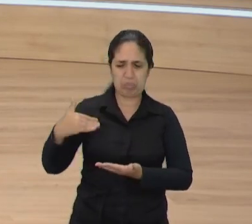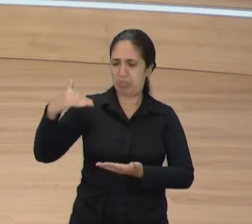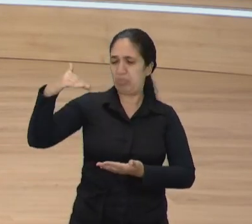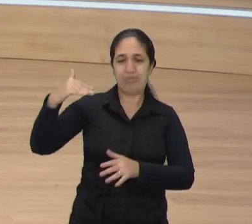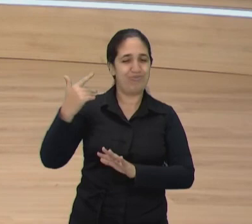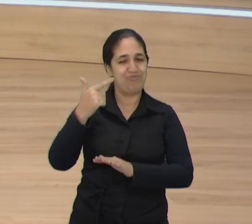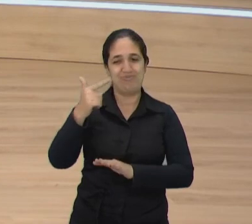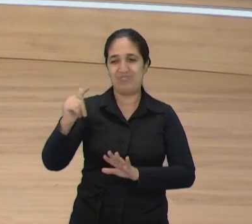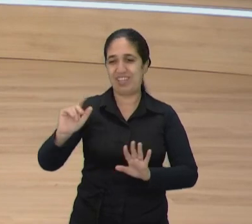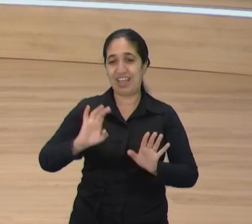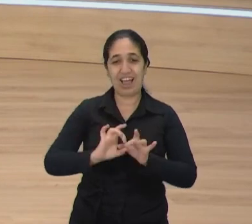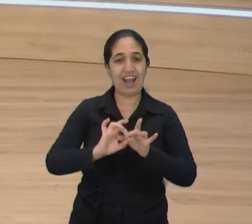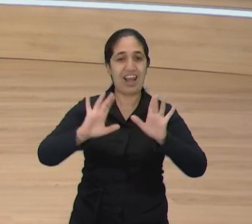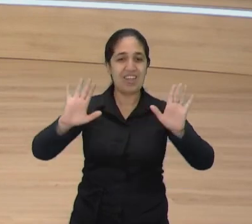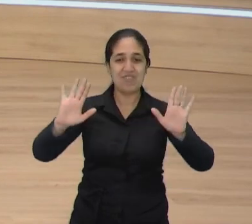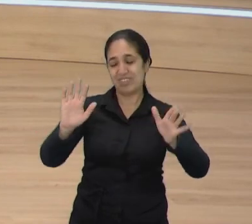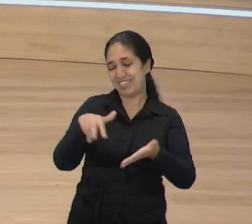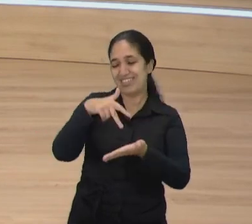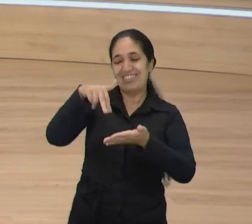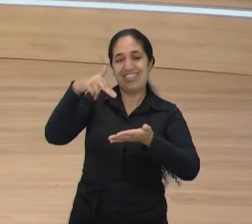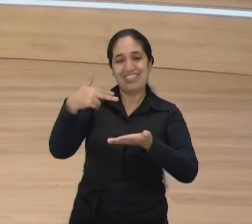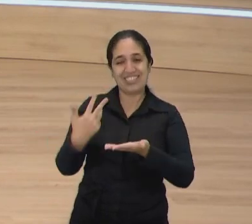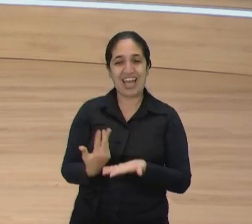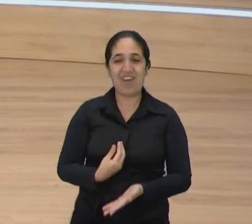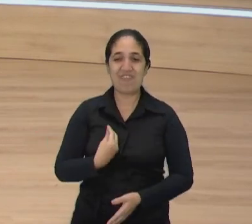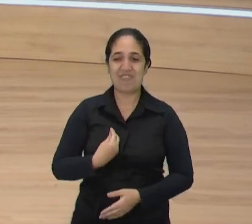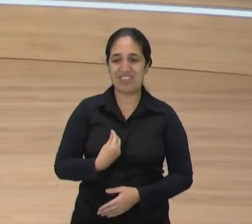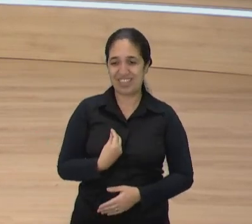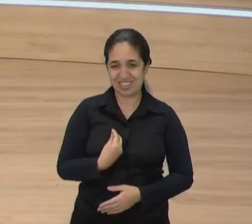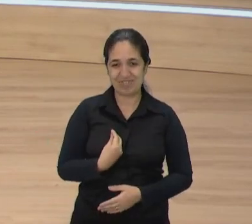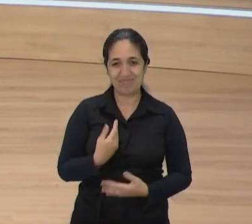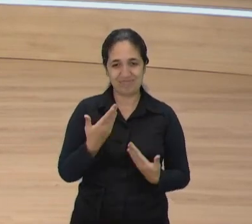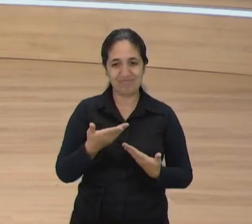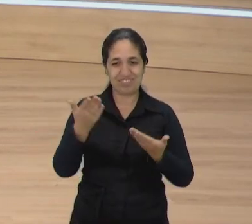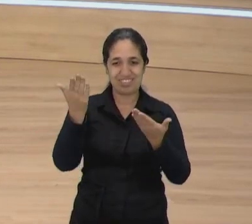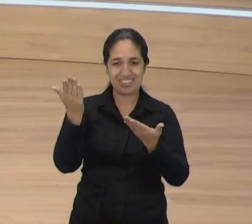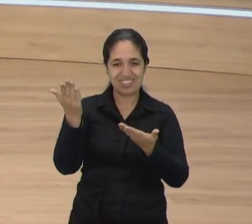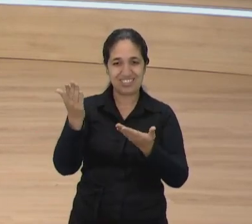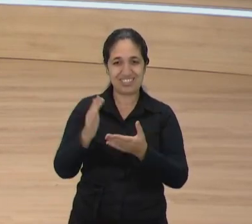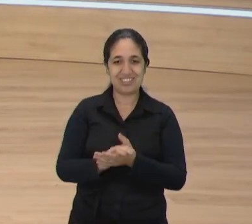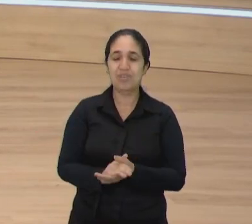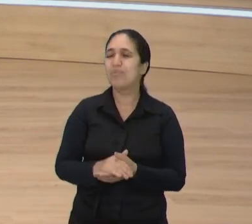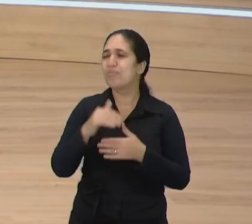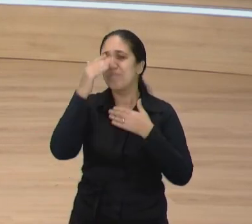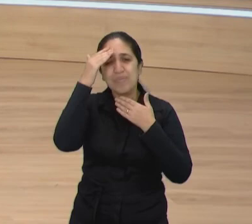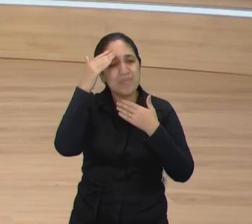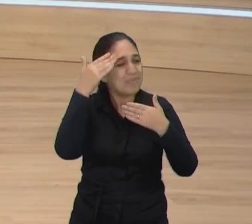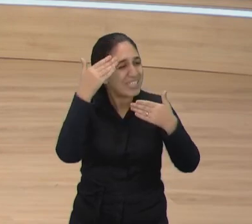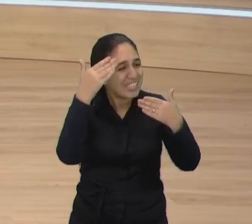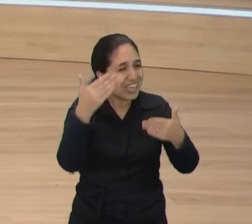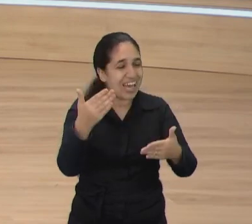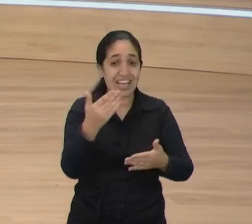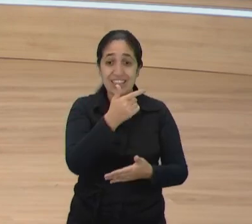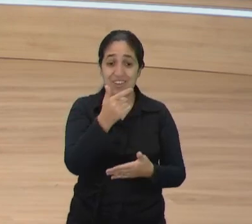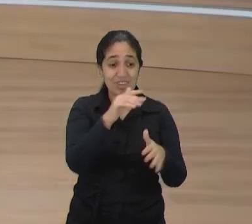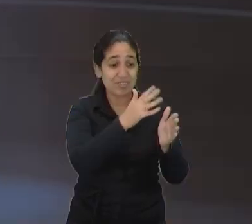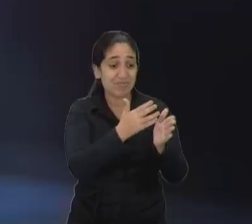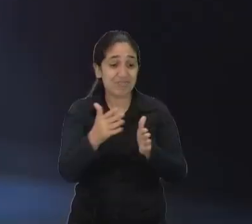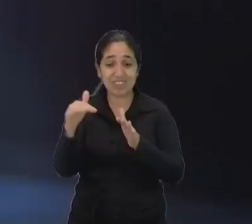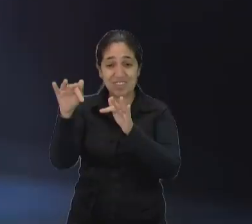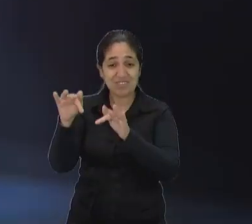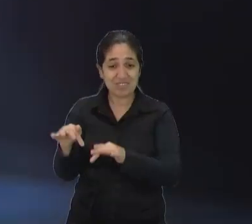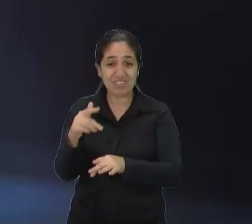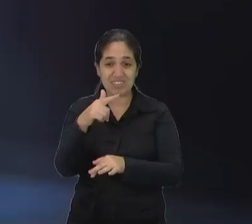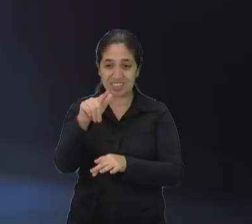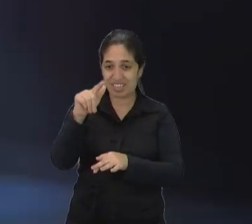dança... É vida. É vida. Só dance. Então, gente, muito obrigada. Então, nós estamos encerrando a nossa aula. Se